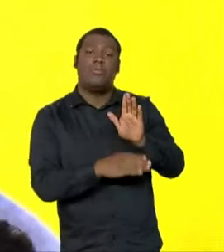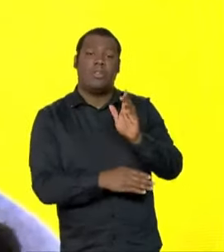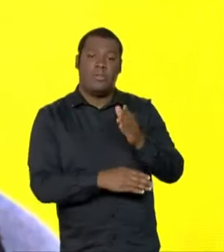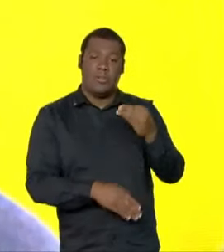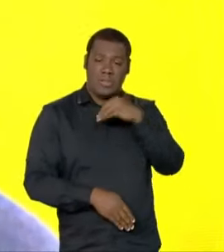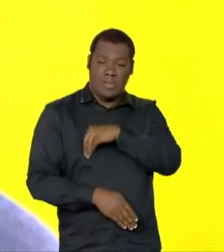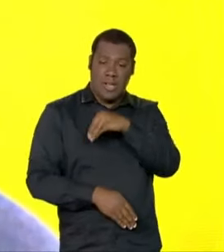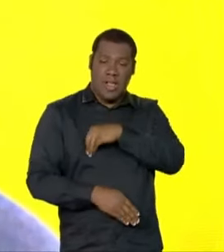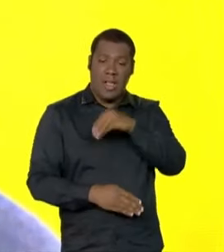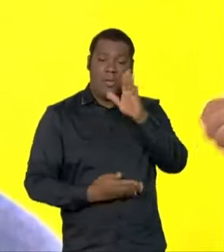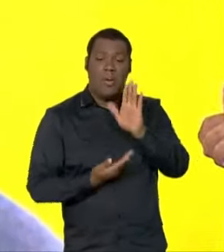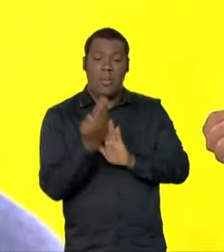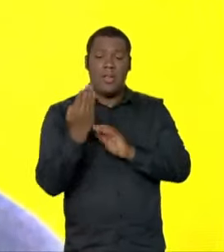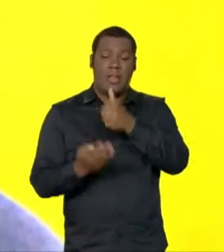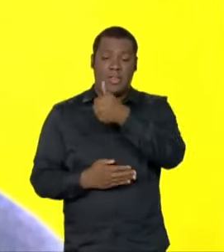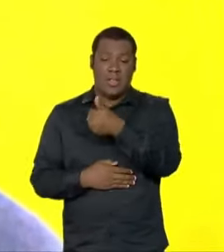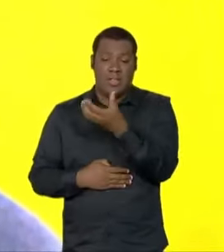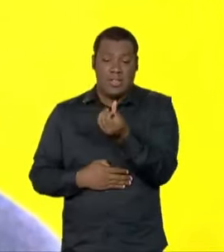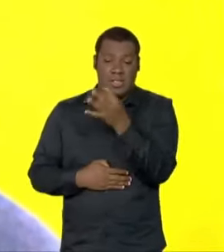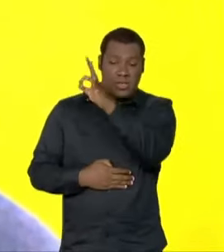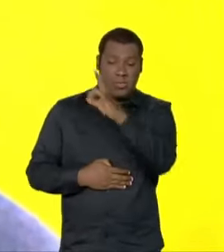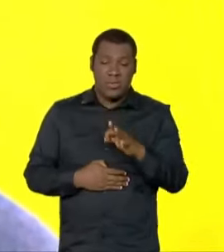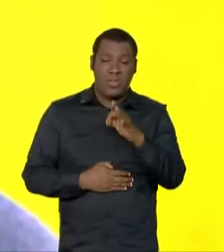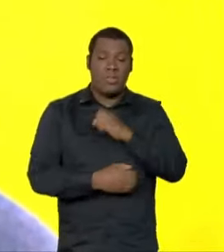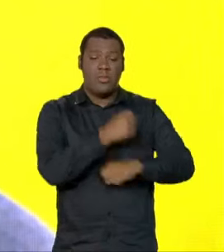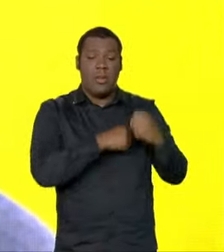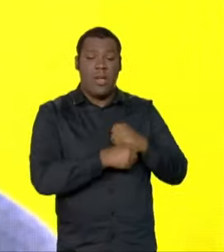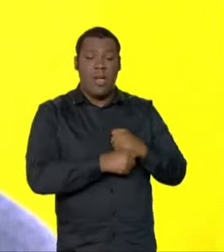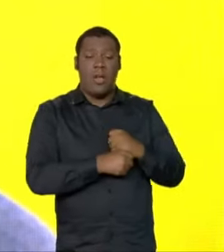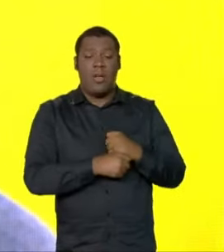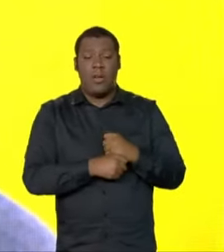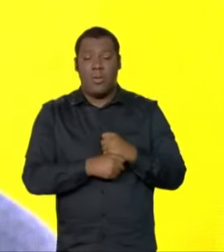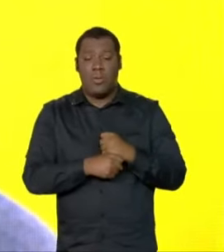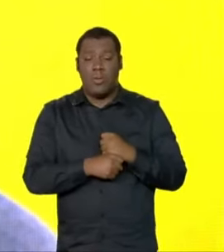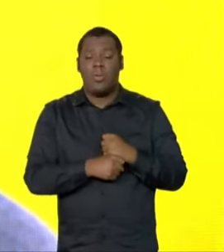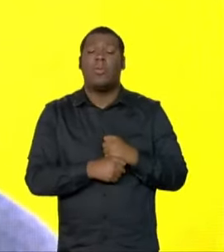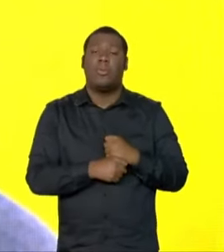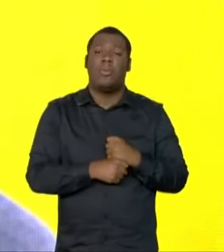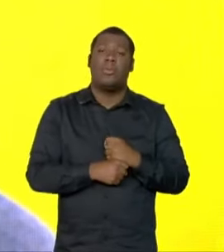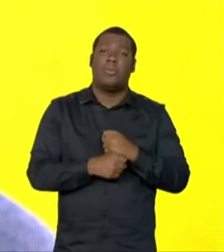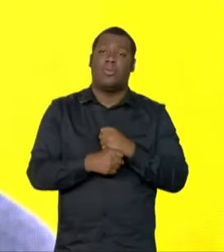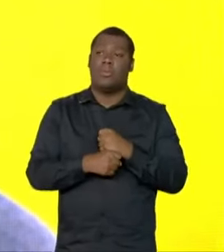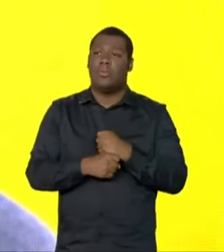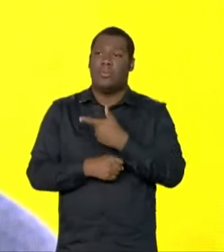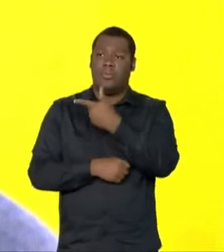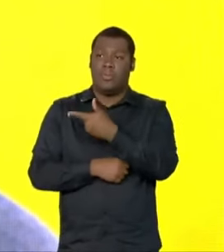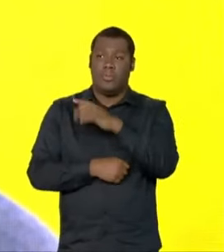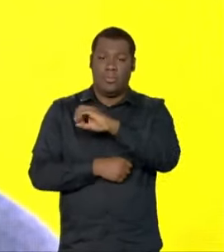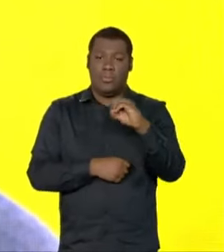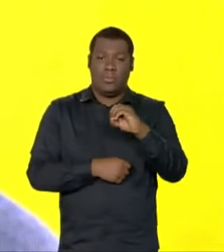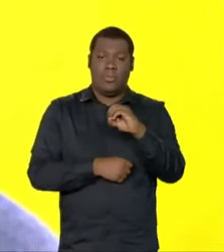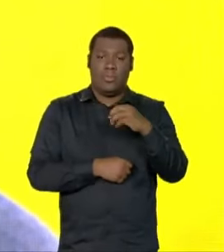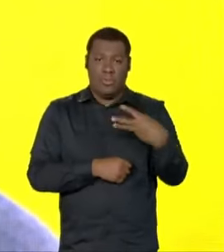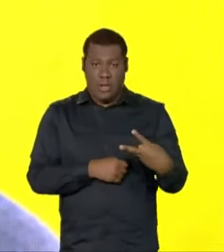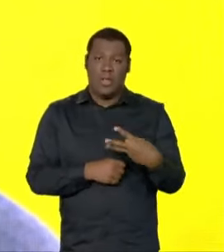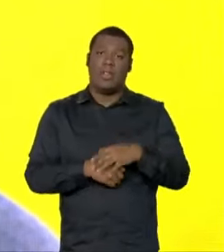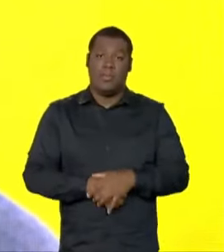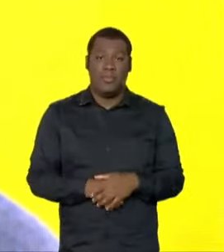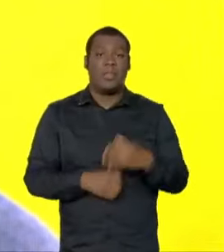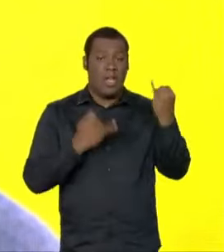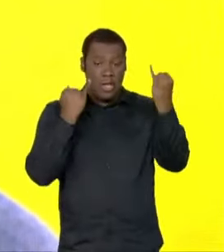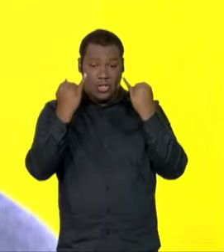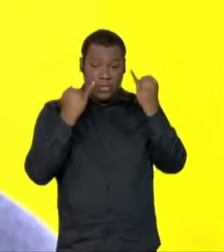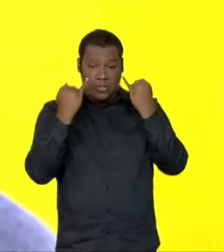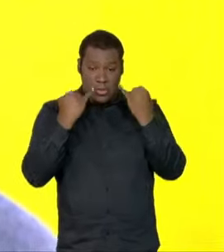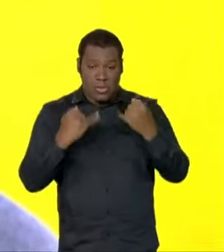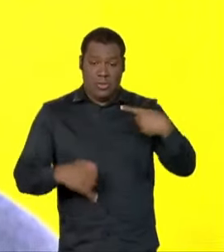em 16,5% só em 2003 e, segundo estudos da Fundação Getúlio Vargas, com